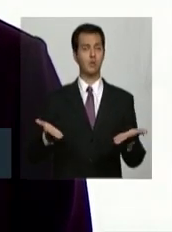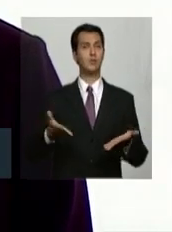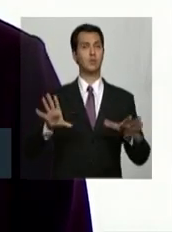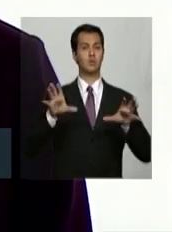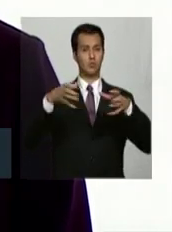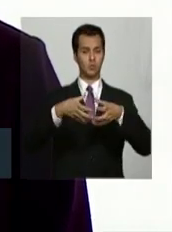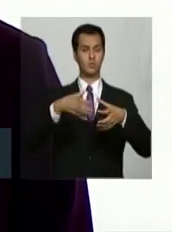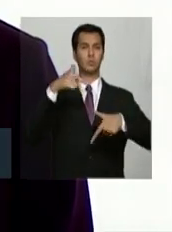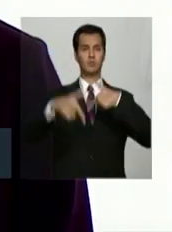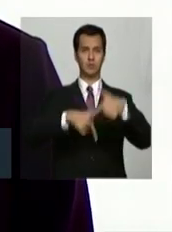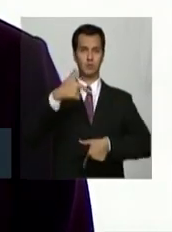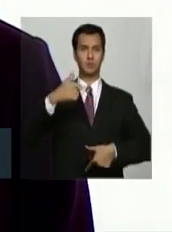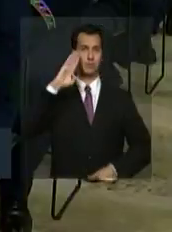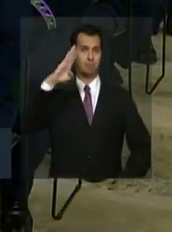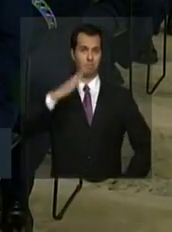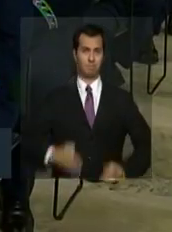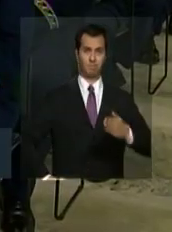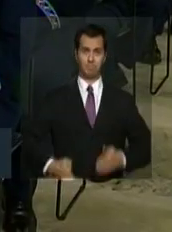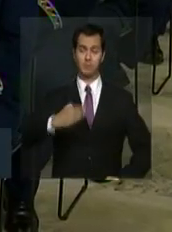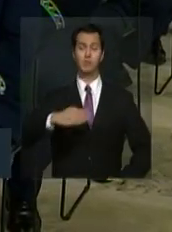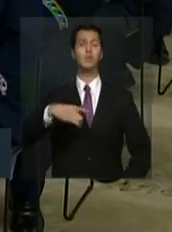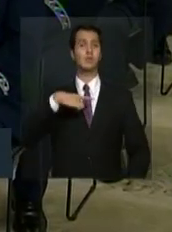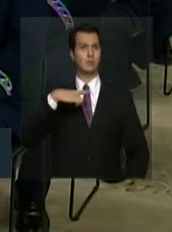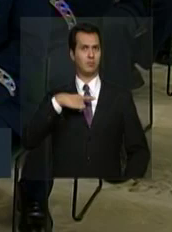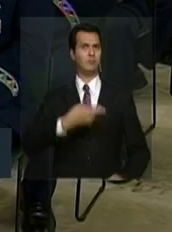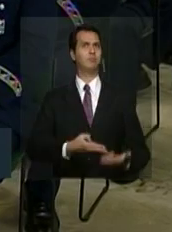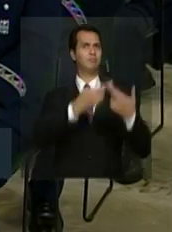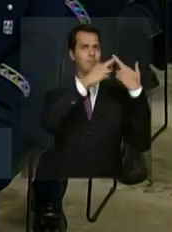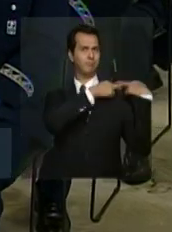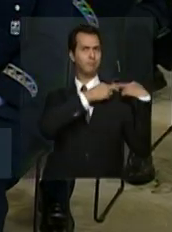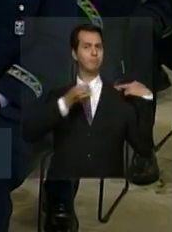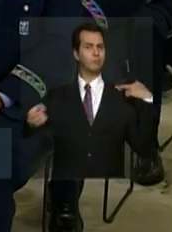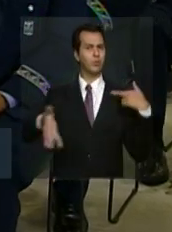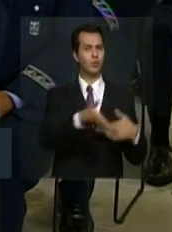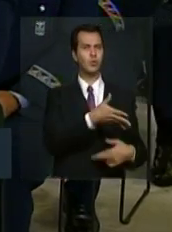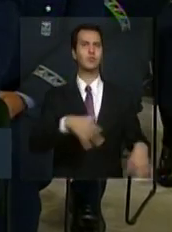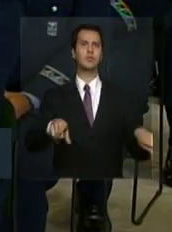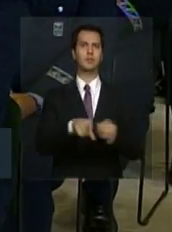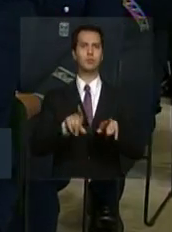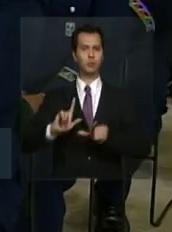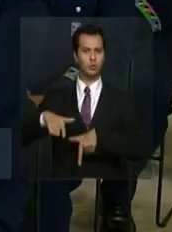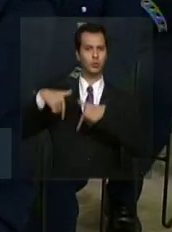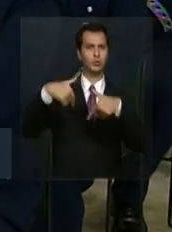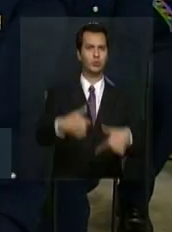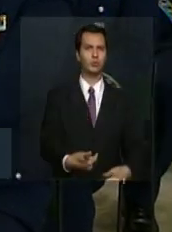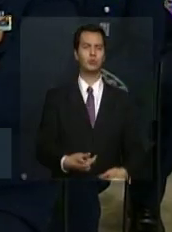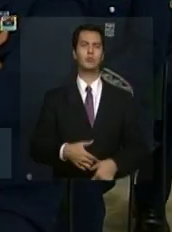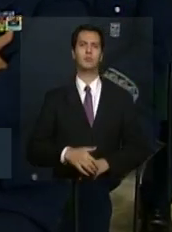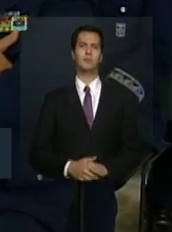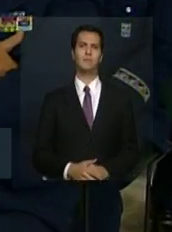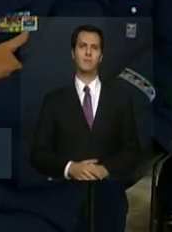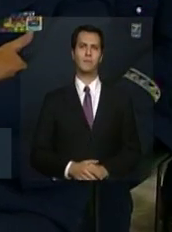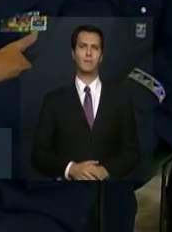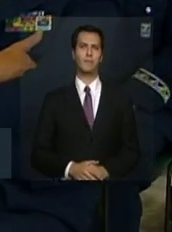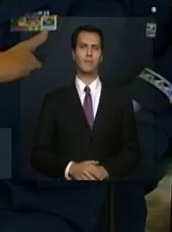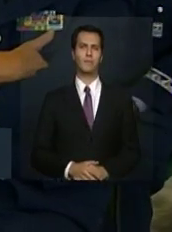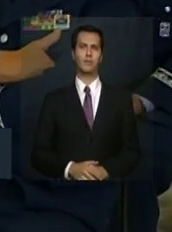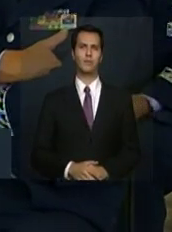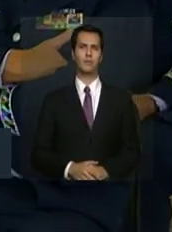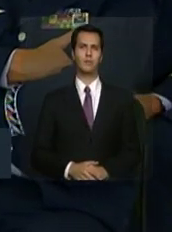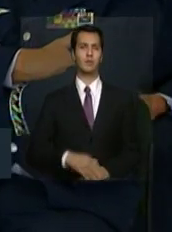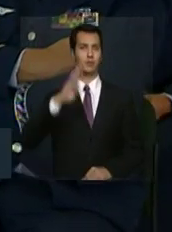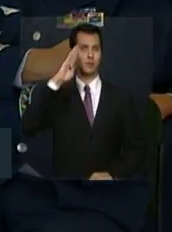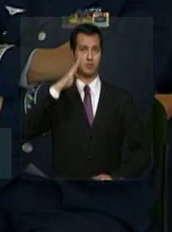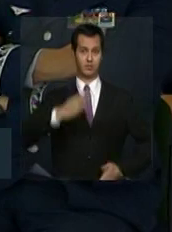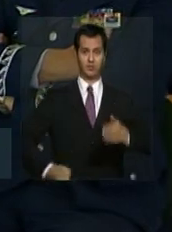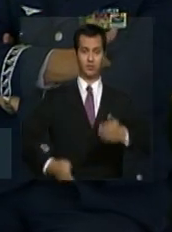atuação, grandes desafios em todos os níveis. A proteção ao patrimônio de nosso